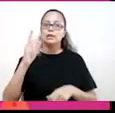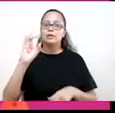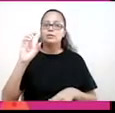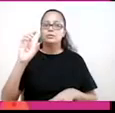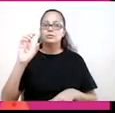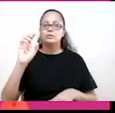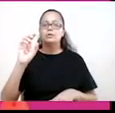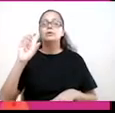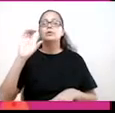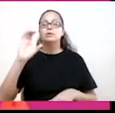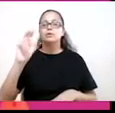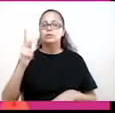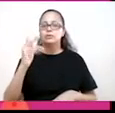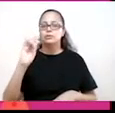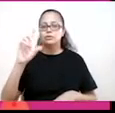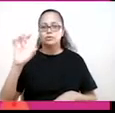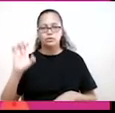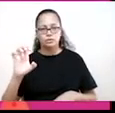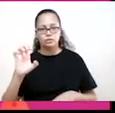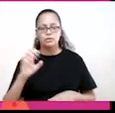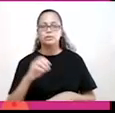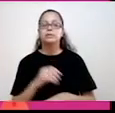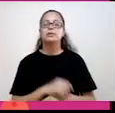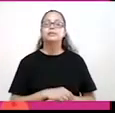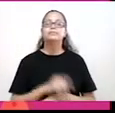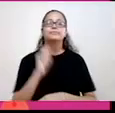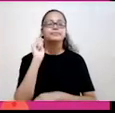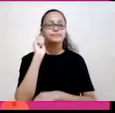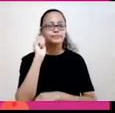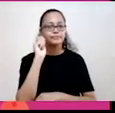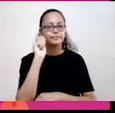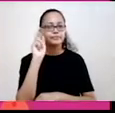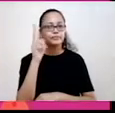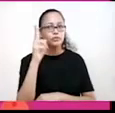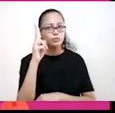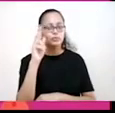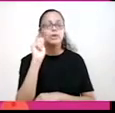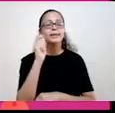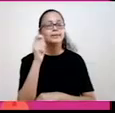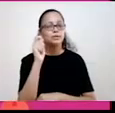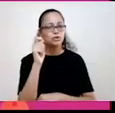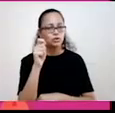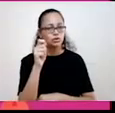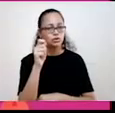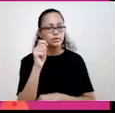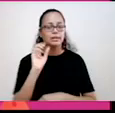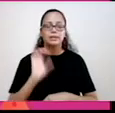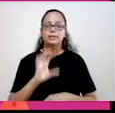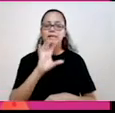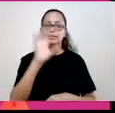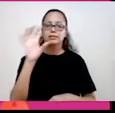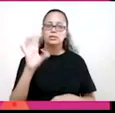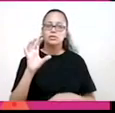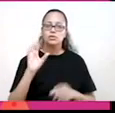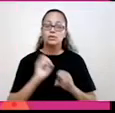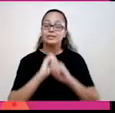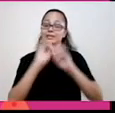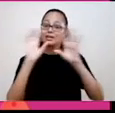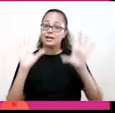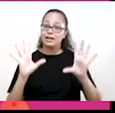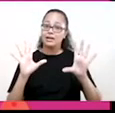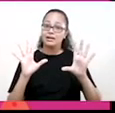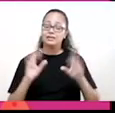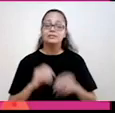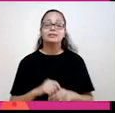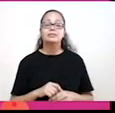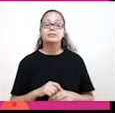entre Montevidéu e Buenos Aires, né? Capitais aí de Uruguai e Argentina, né? E nas regiões mais claras a gente vê que